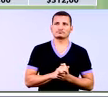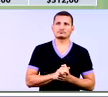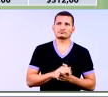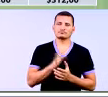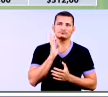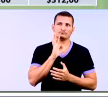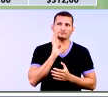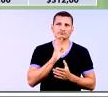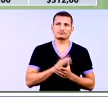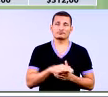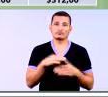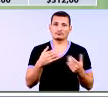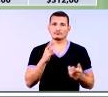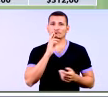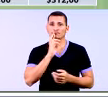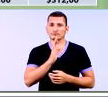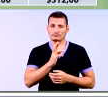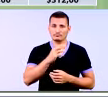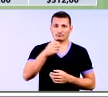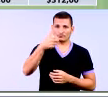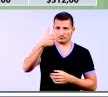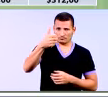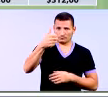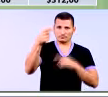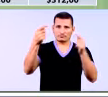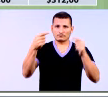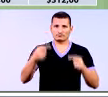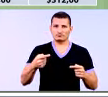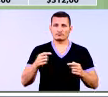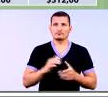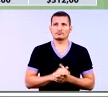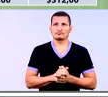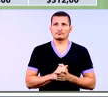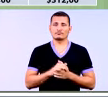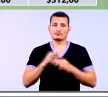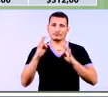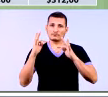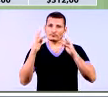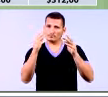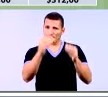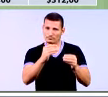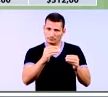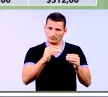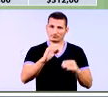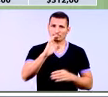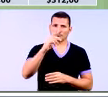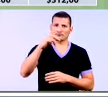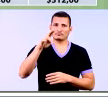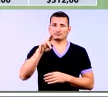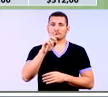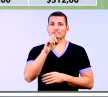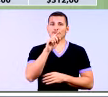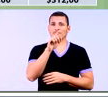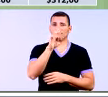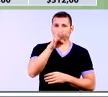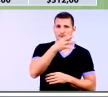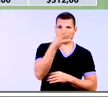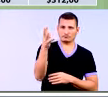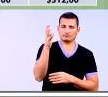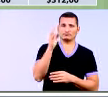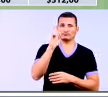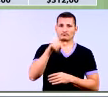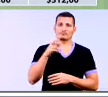vai aqui, respondendo a primeira pergunta do professor Thiago, todos esses processadores que estão aqui são do mesmo